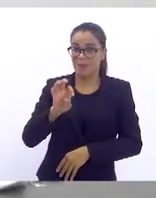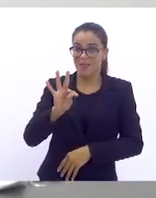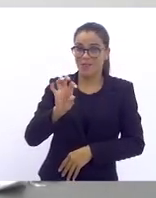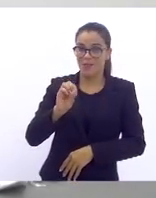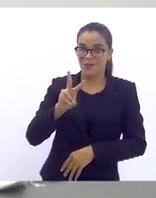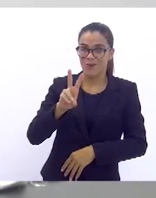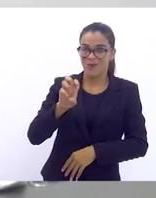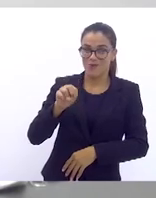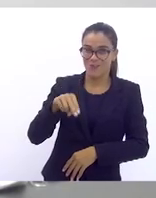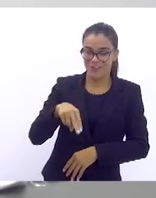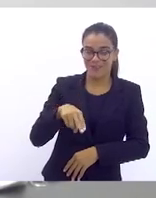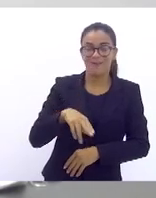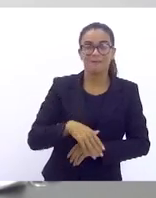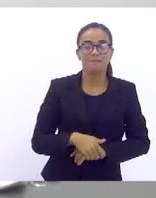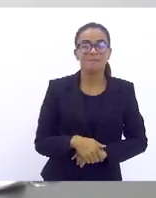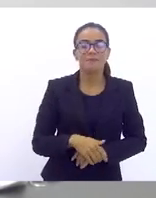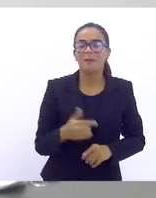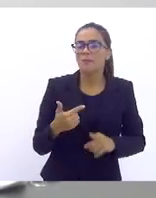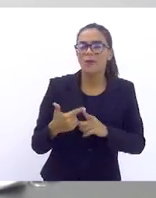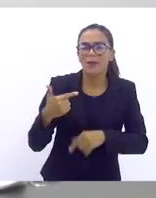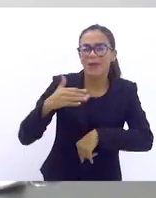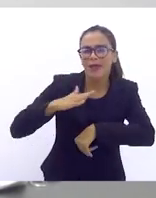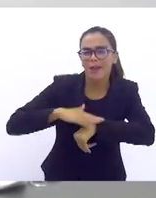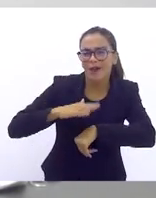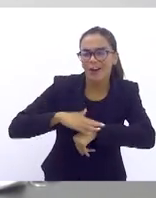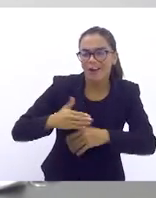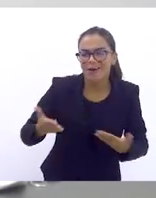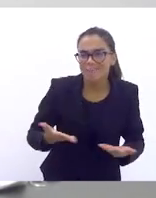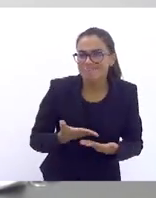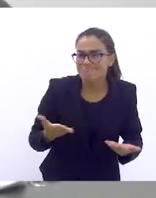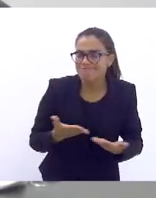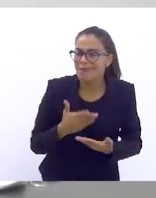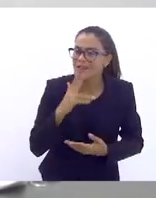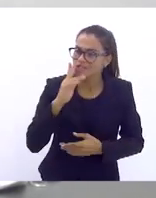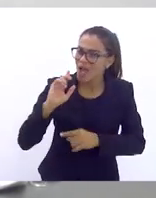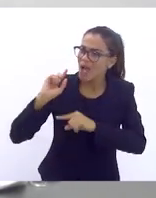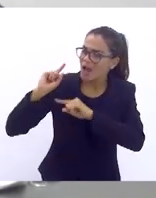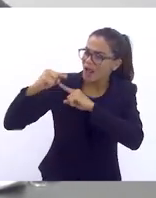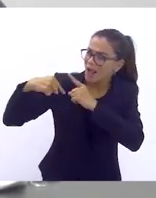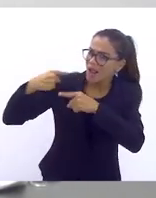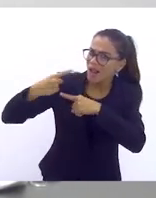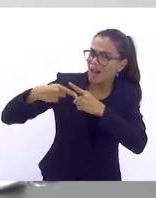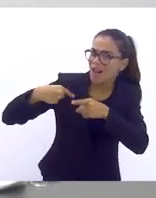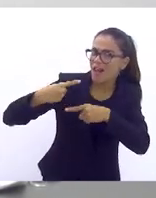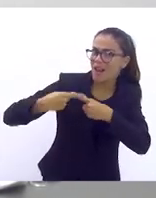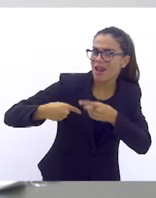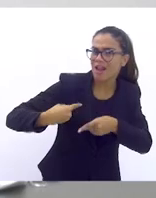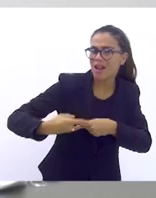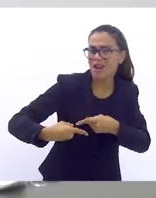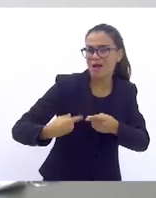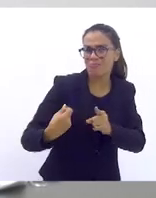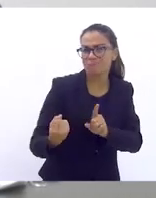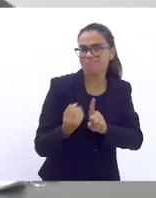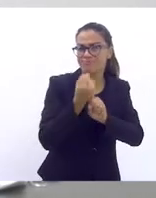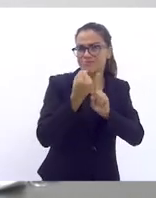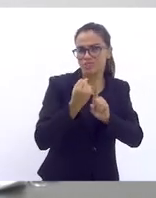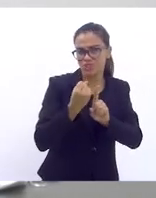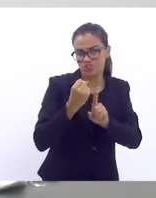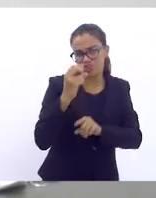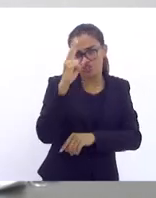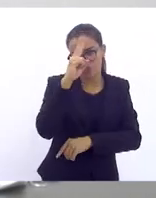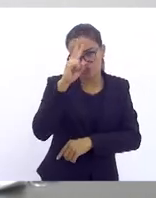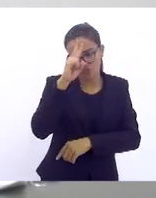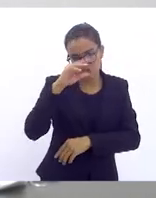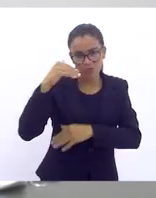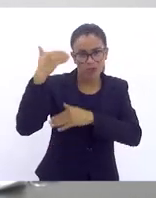porque este momento é fruto de um processo histórico no meu entendimento